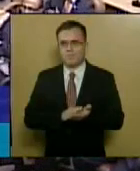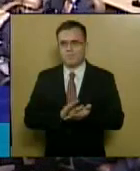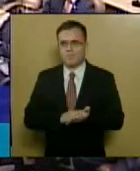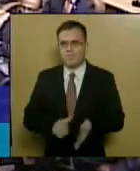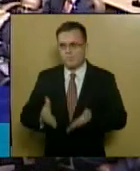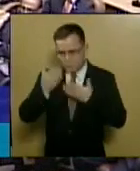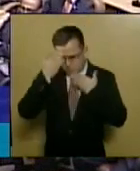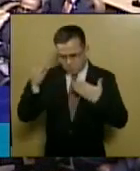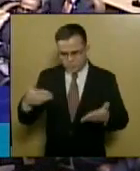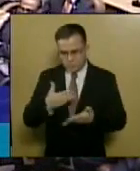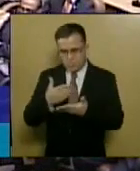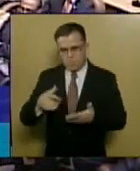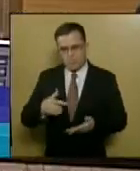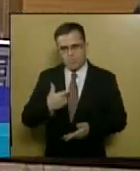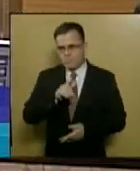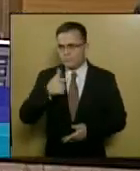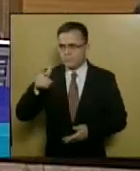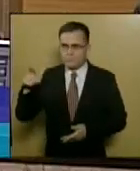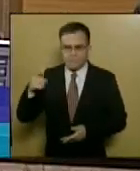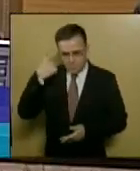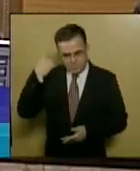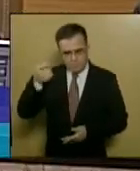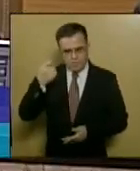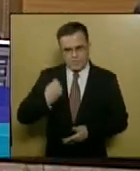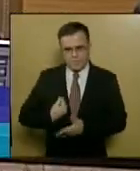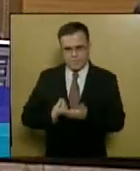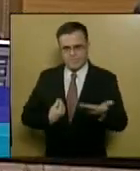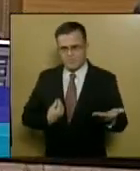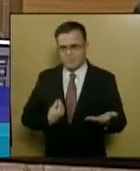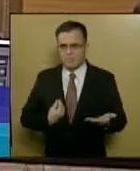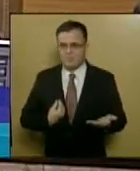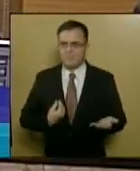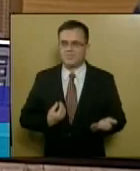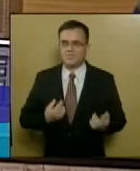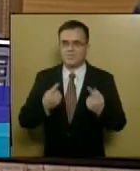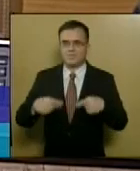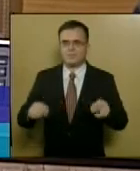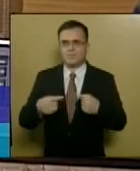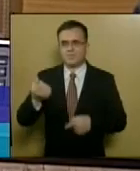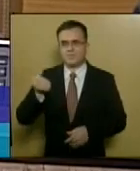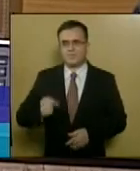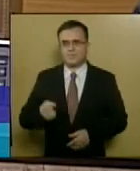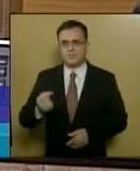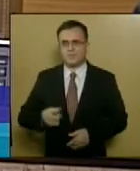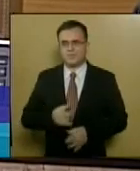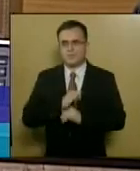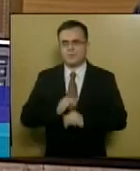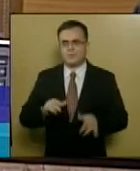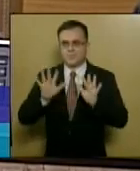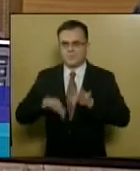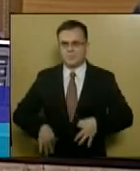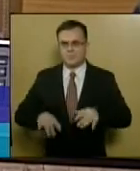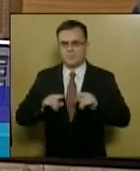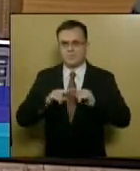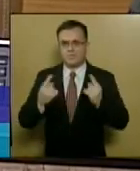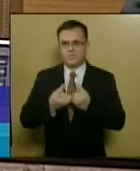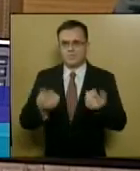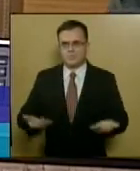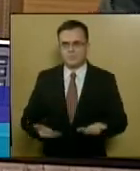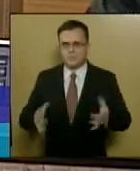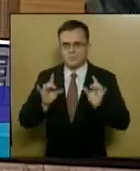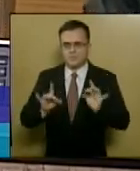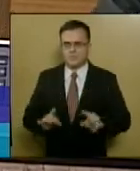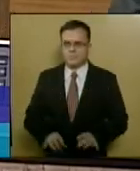Agradecer a presença das demais autoridades, dos senhores e minhas senhoras, e ouviremos agora o hino de Sergipe e damos encerrado a plenária solenidade.